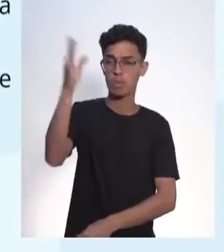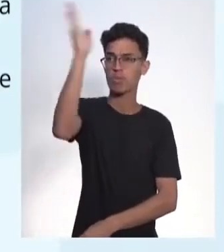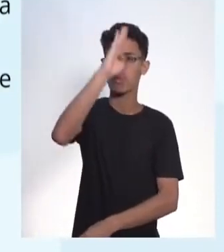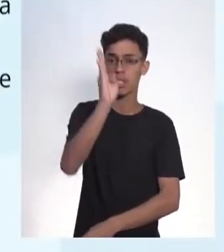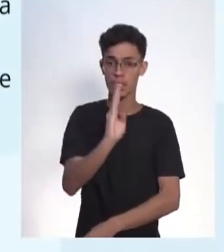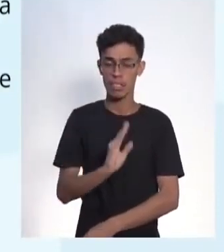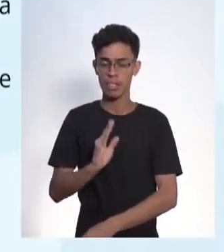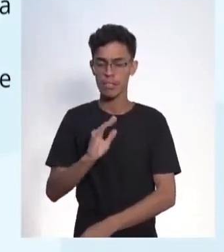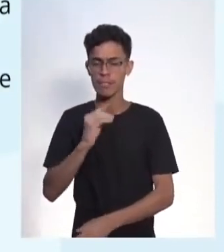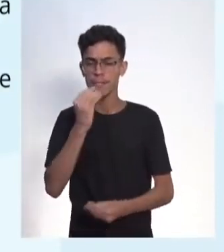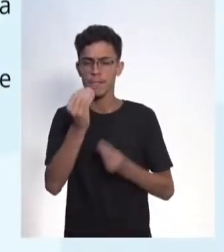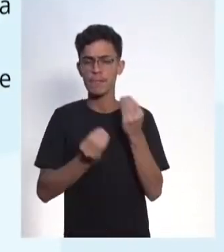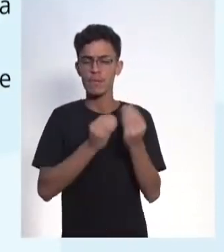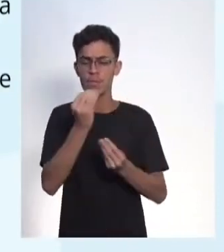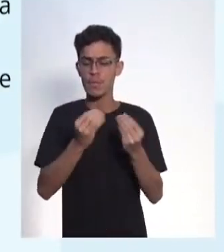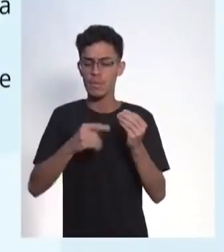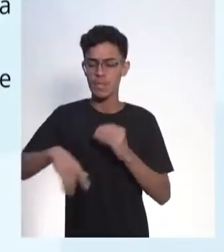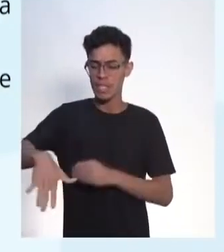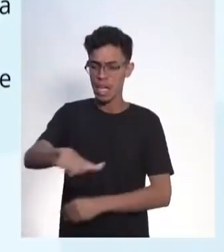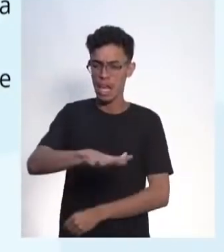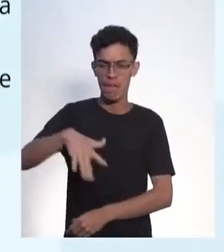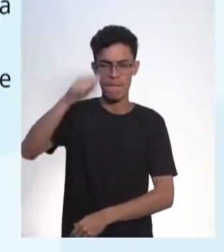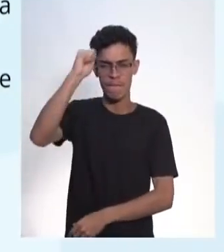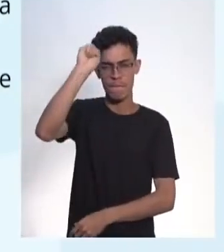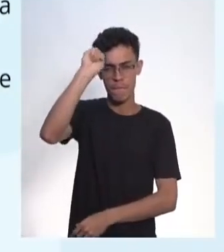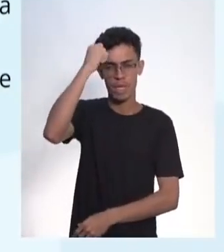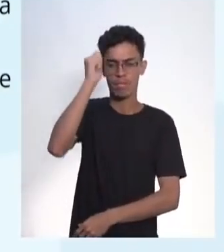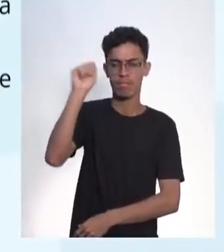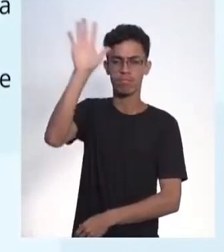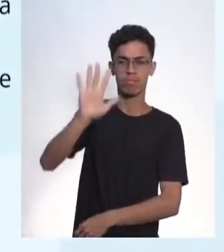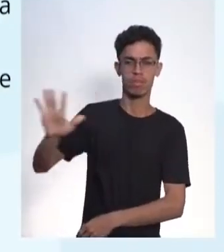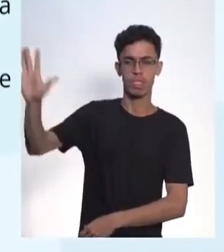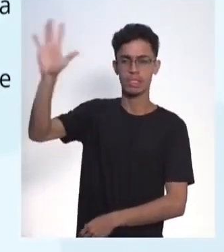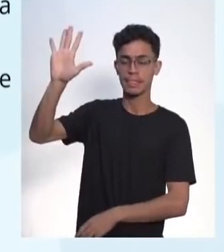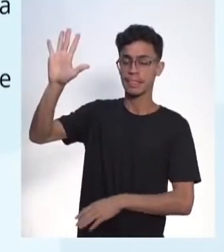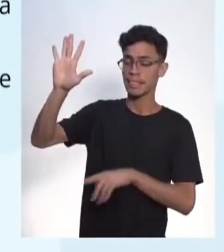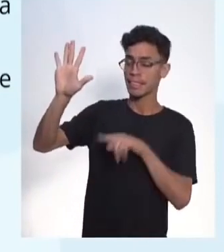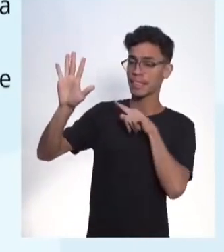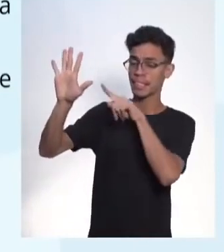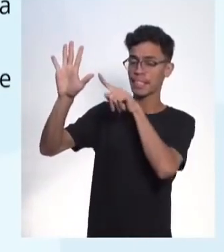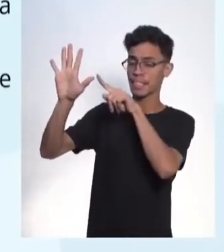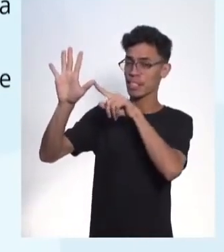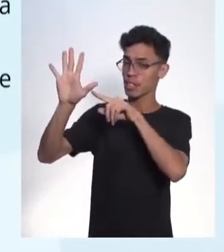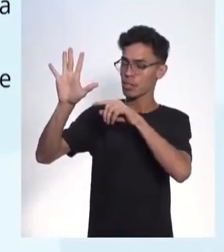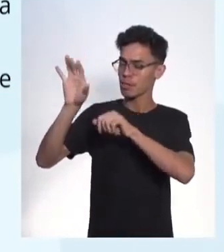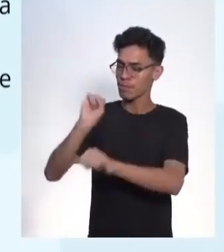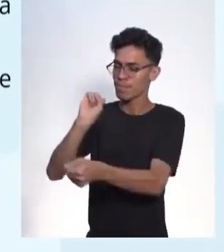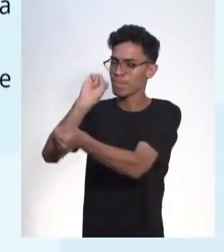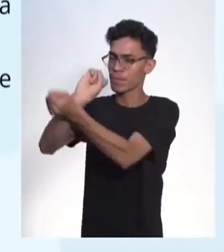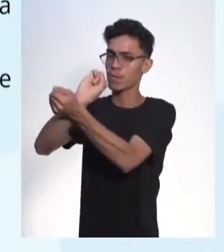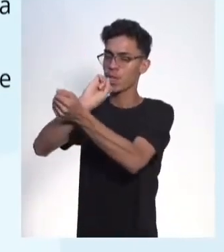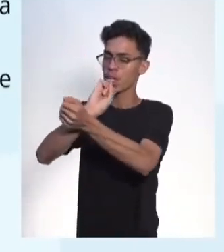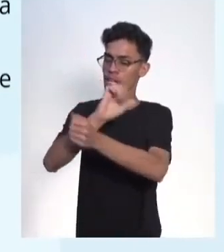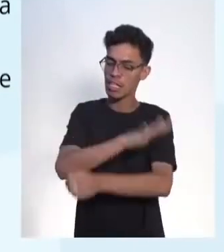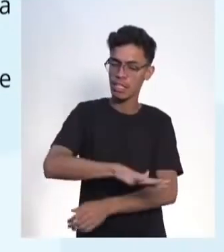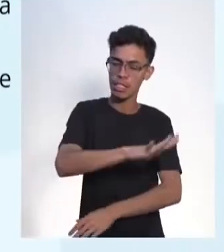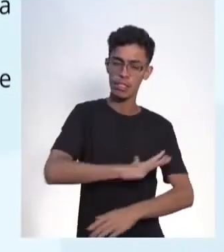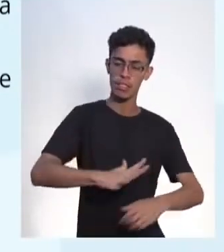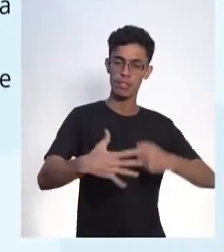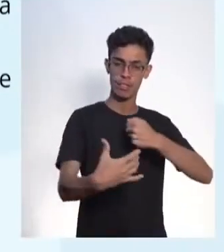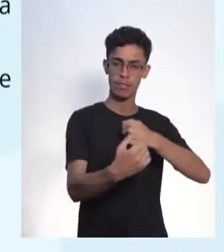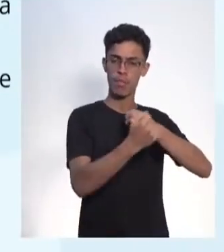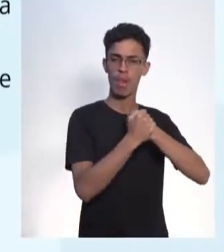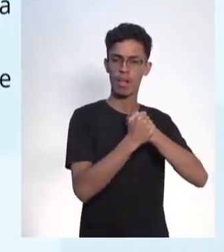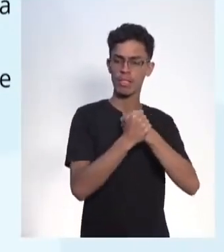as lógicas de dominação dos negros africanos que foram escravizados na América Portuguesa. Explorar